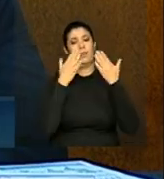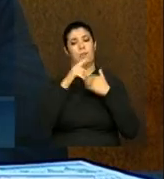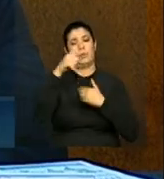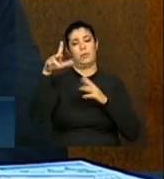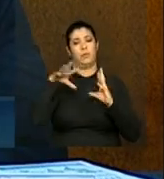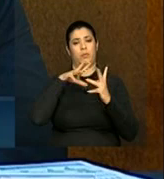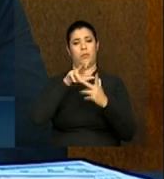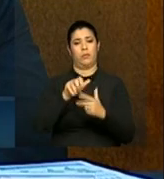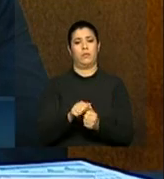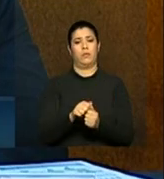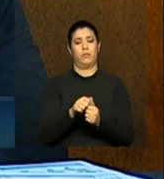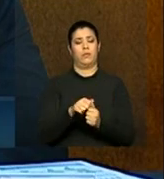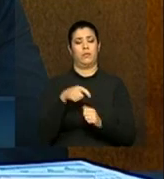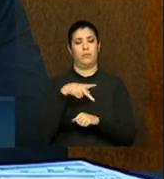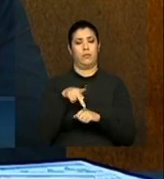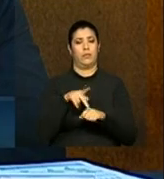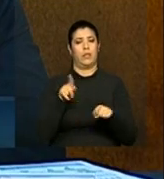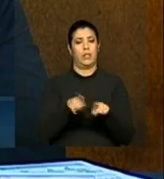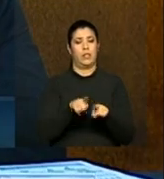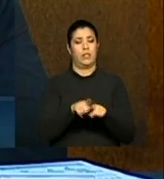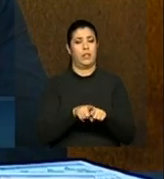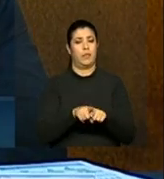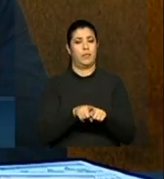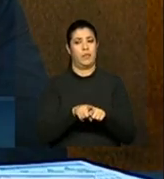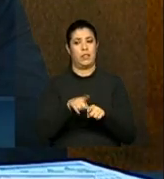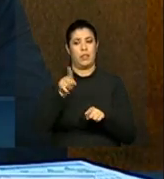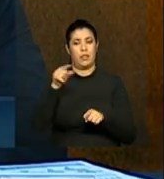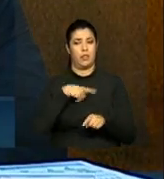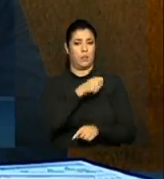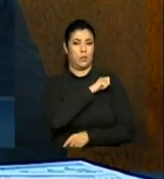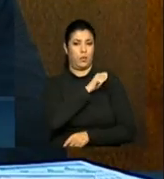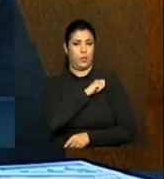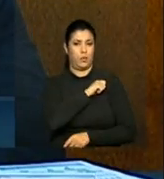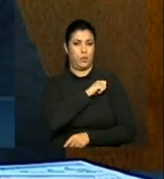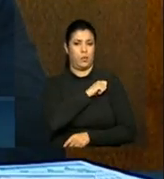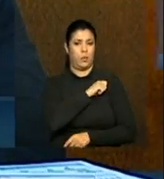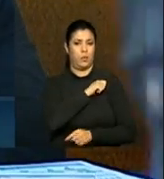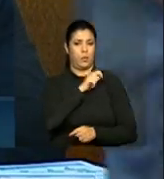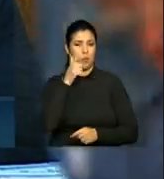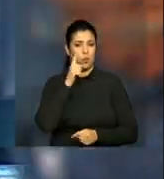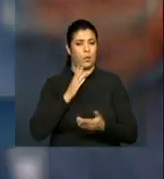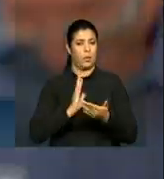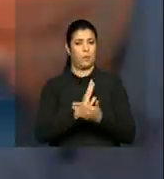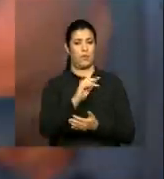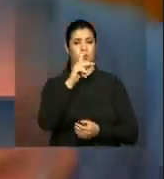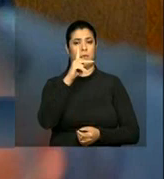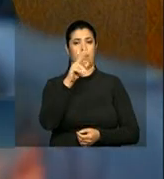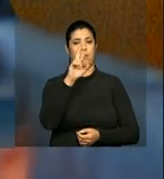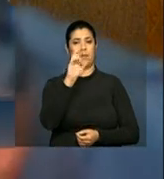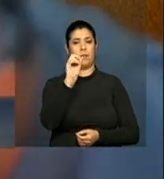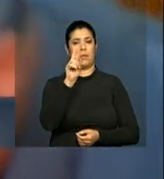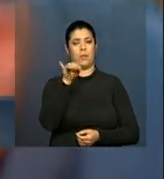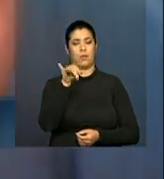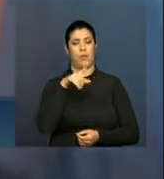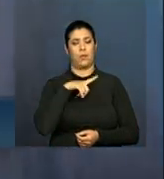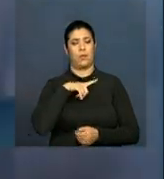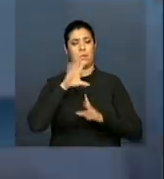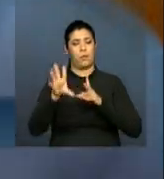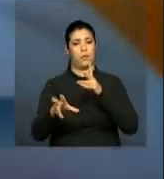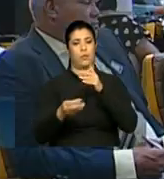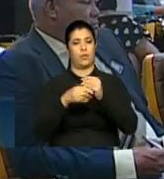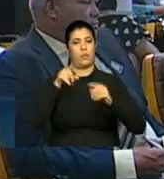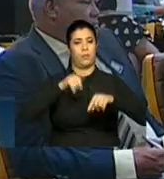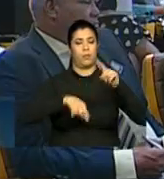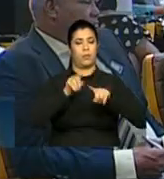fazer com que a os estudantes que entrem no PROU e que são beneficiários de uma política social também enxergue